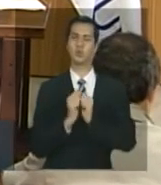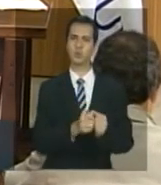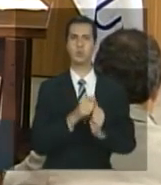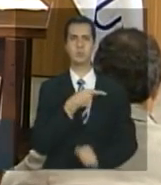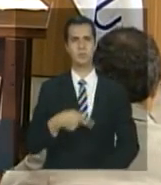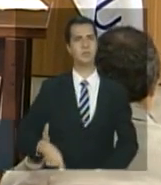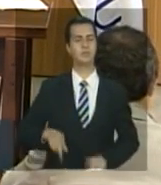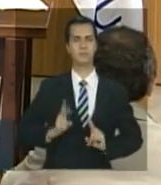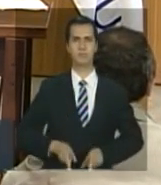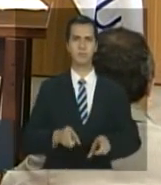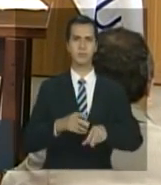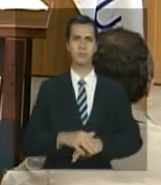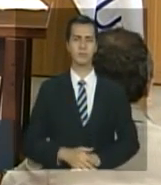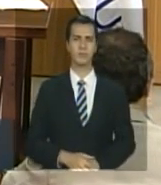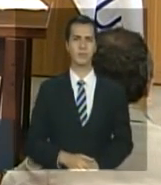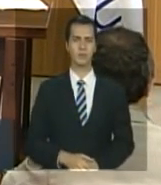dizer.